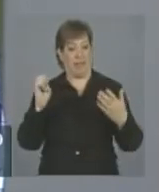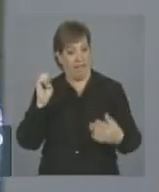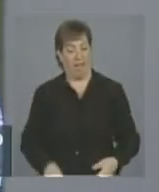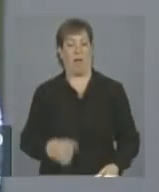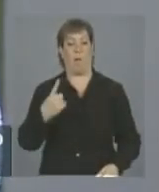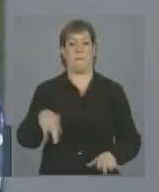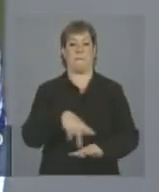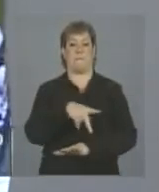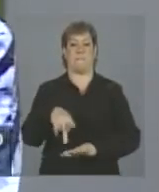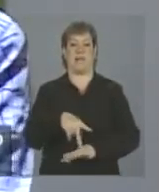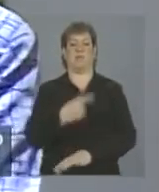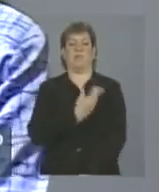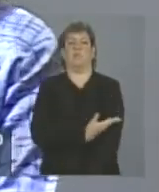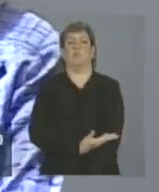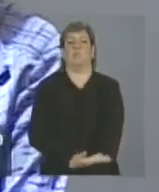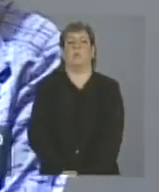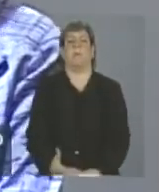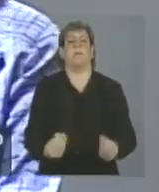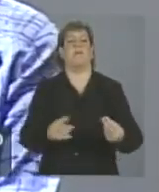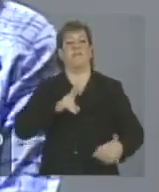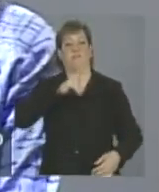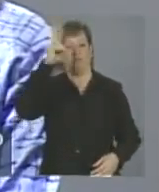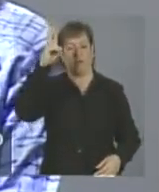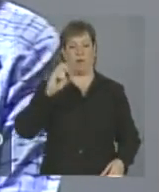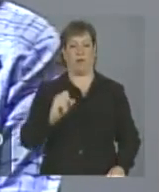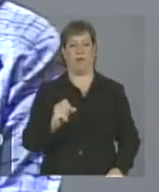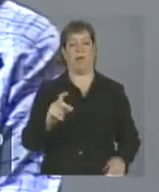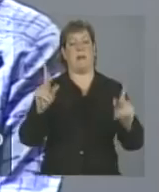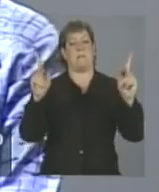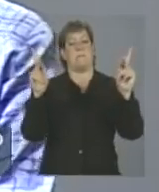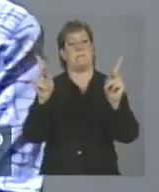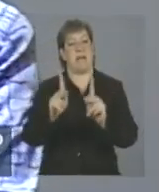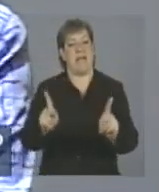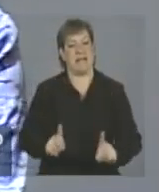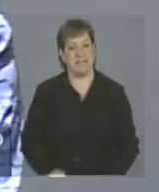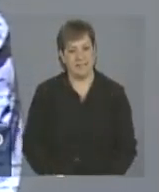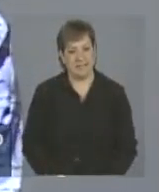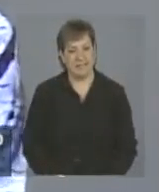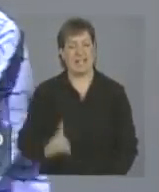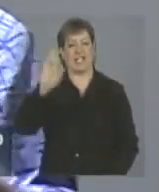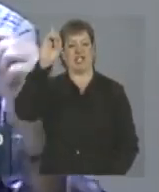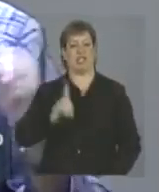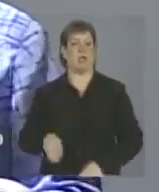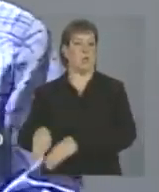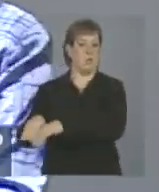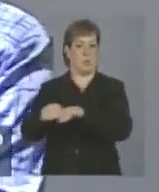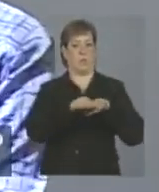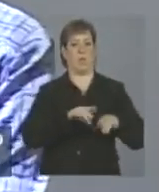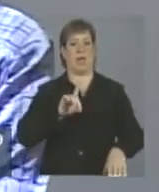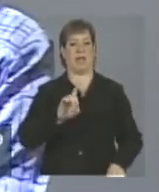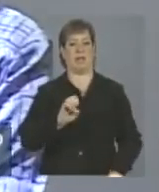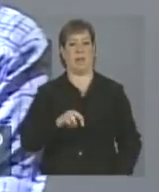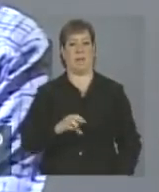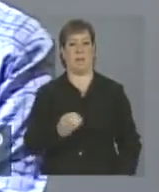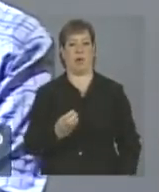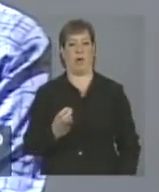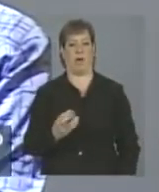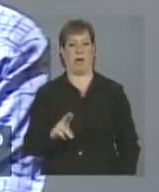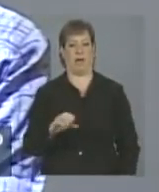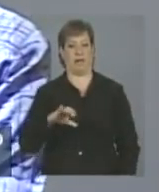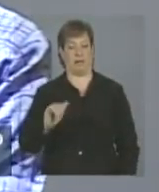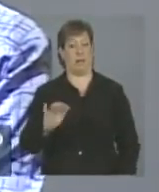tradição muito forte de paz, de democracia. Agora,